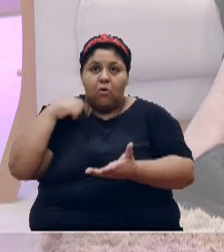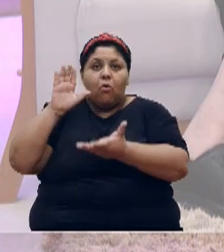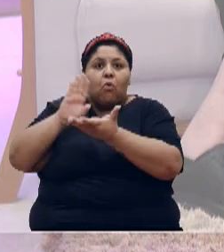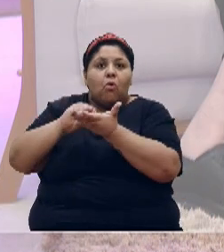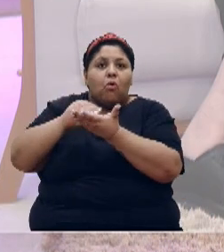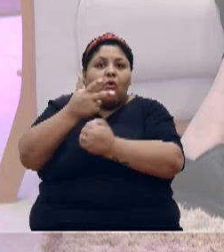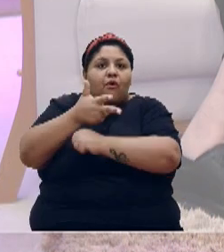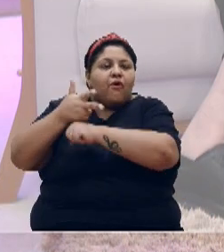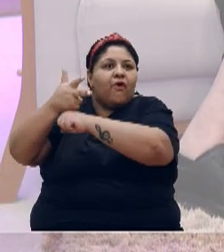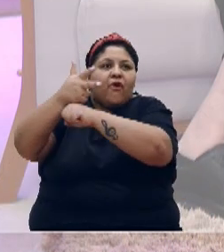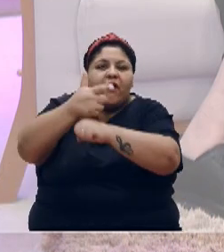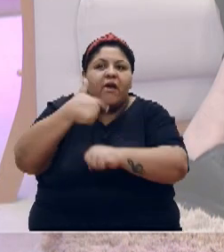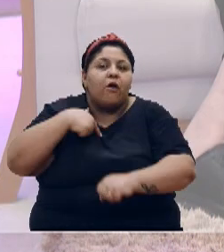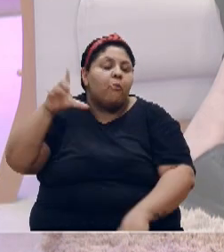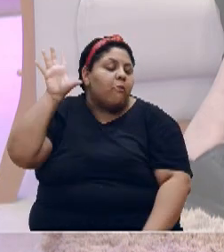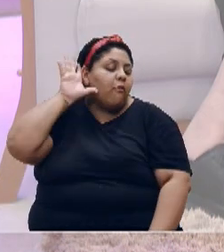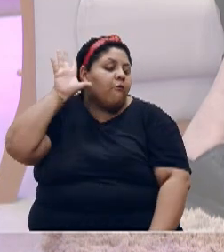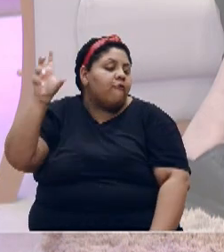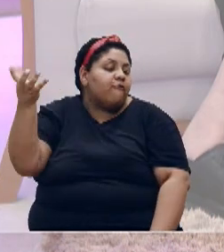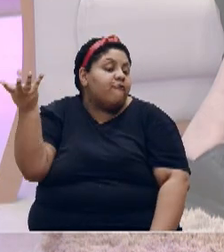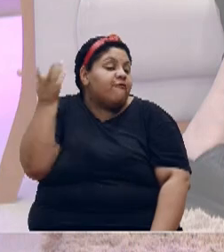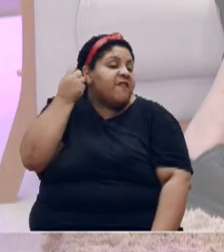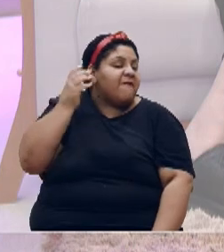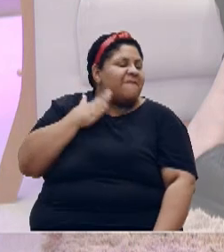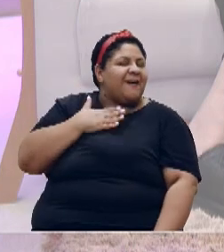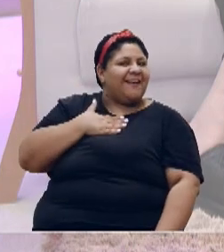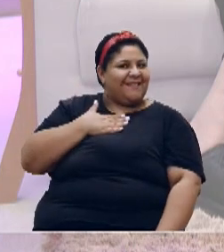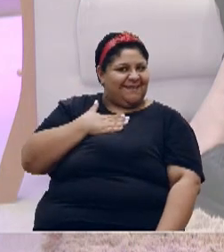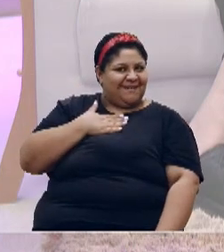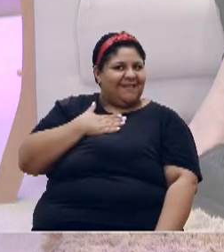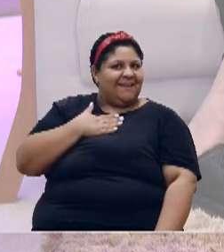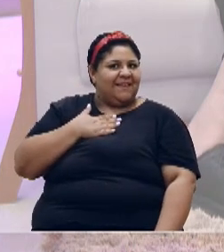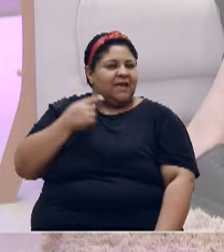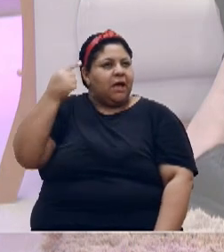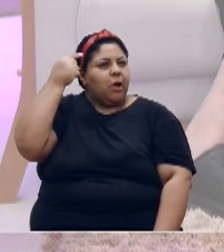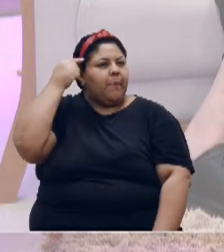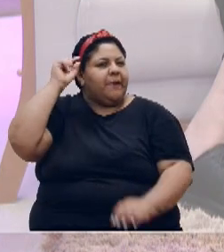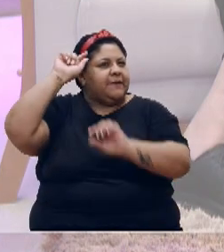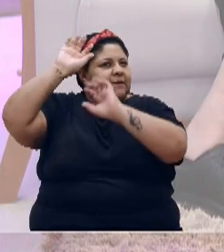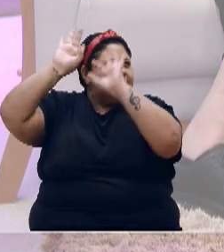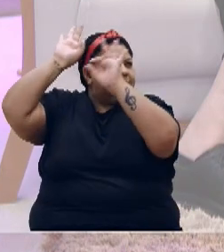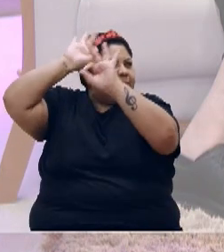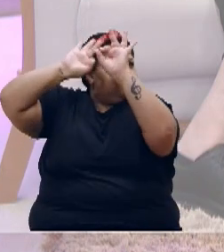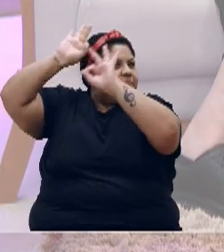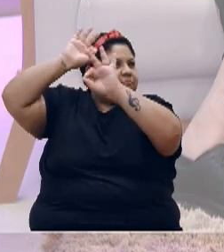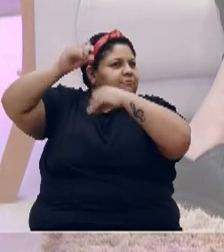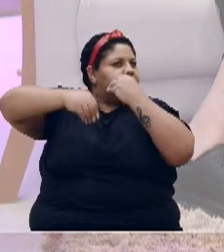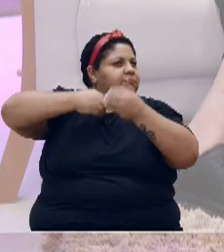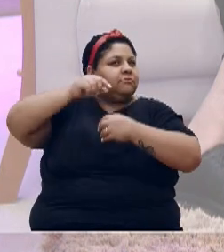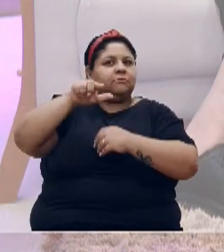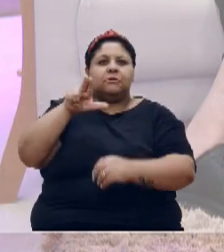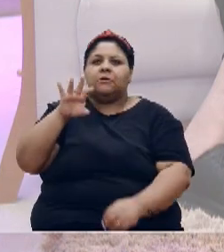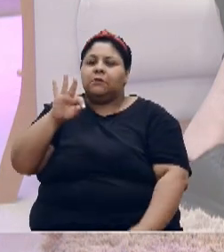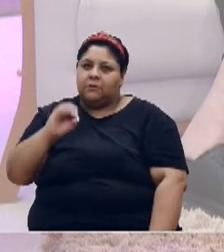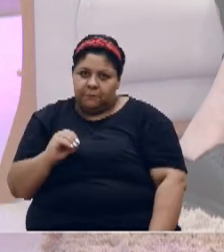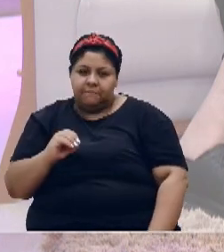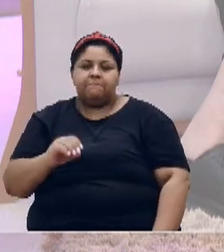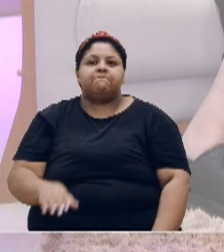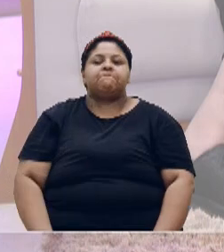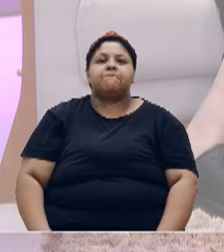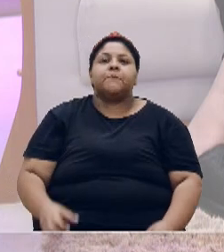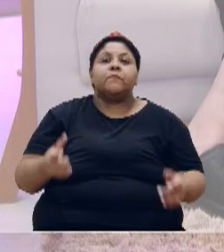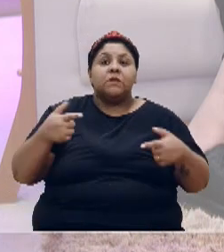Porque então eu me ouvia falando e eu organizava o meu pensamento e os meus sentimentos. O meu luto foi muito compartilhado